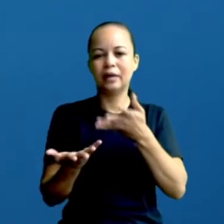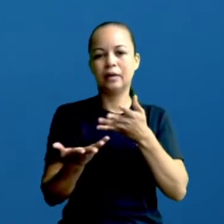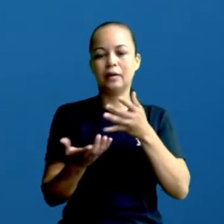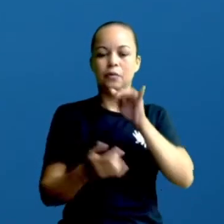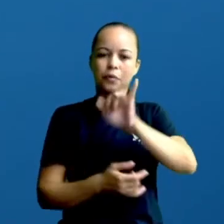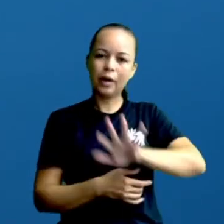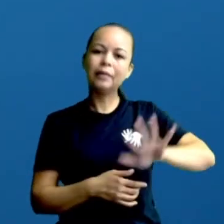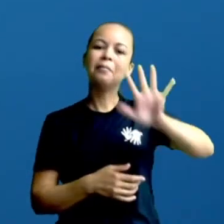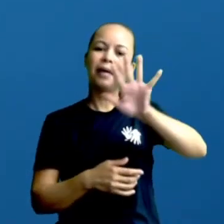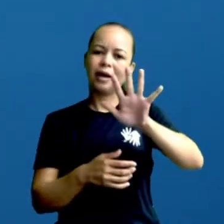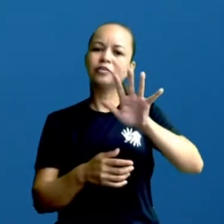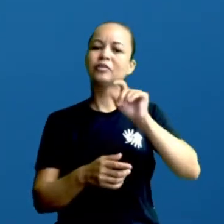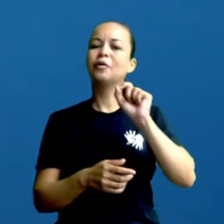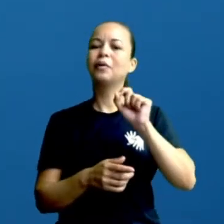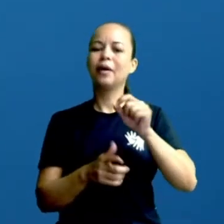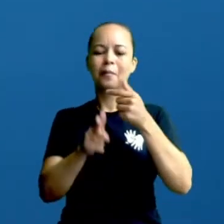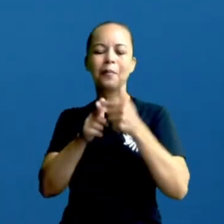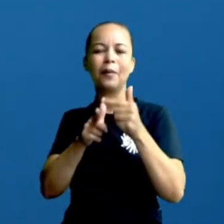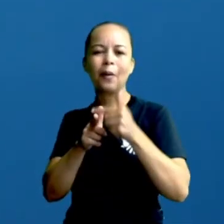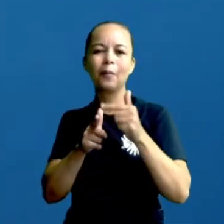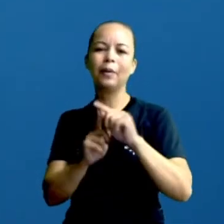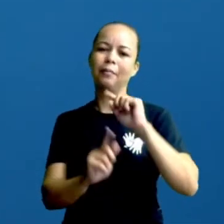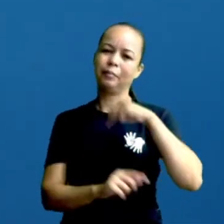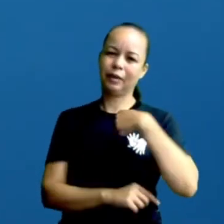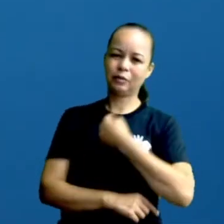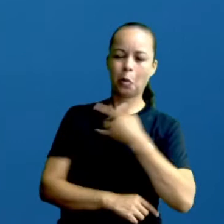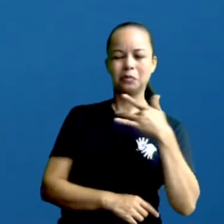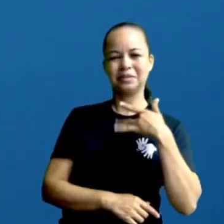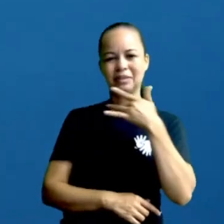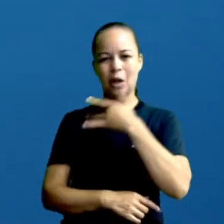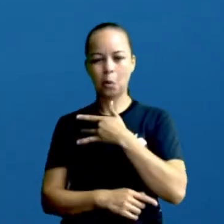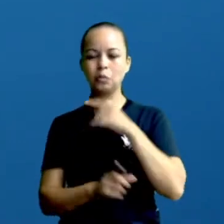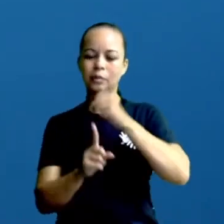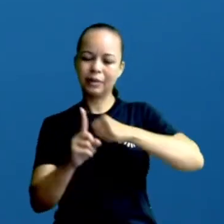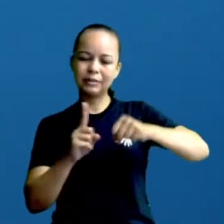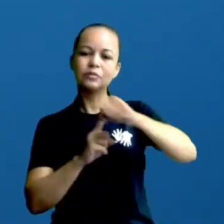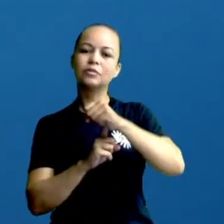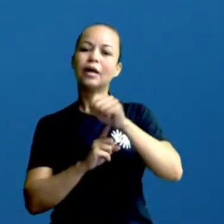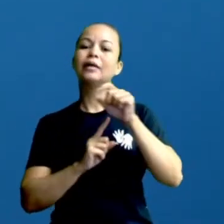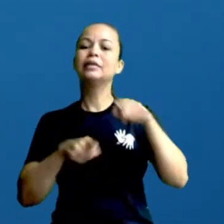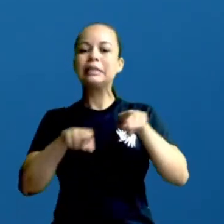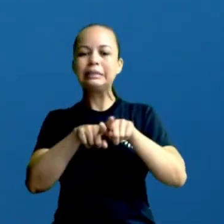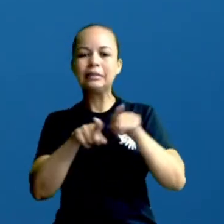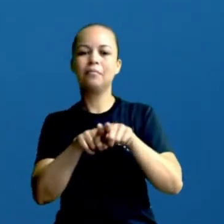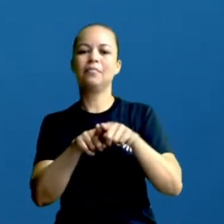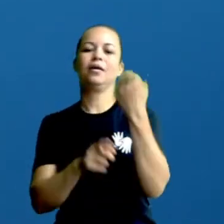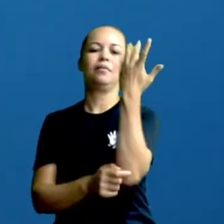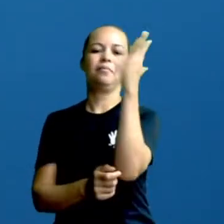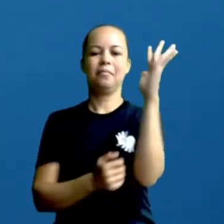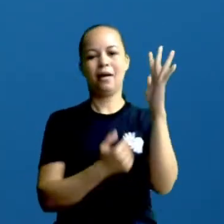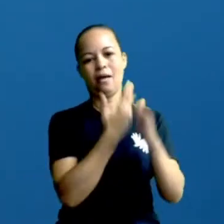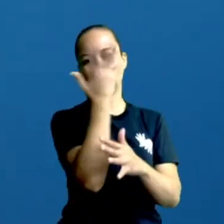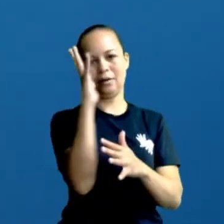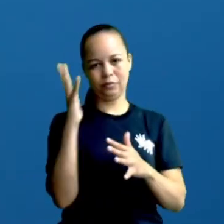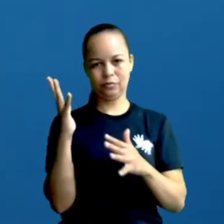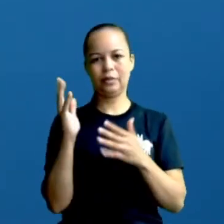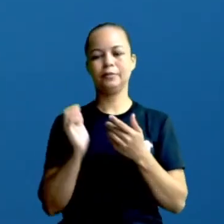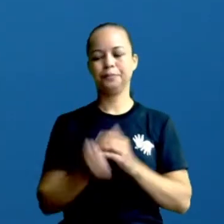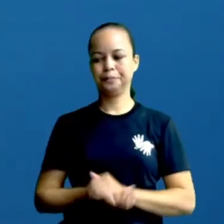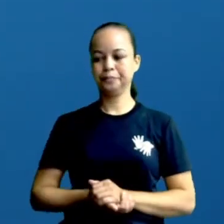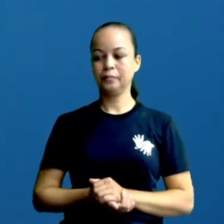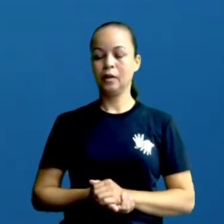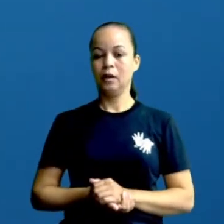só prejuízos e malefícios mesmo para a nossa saúde, para a sociedade, para a natureza. Então, os problemas ambientais, eles